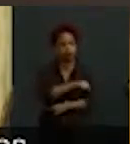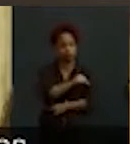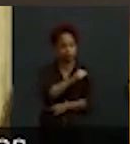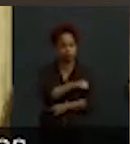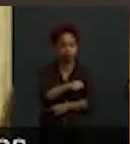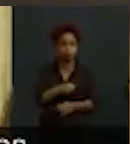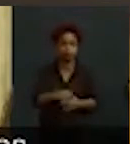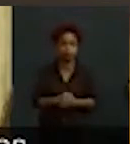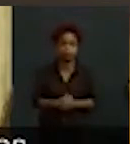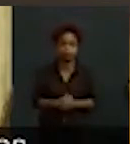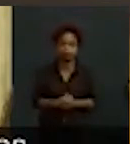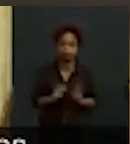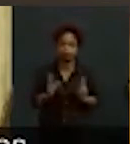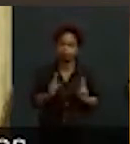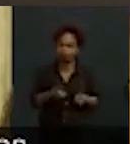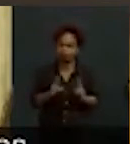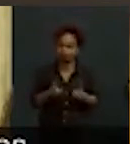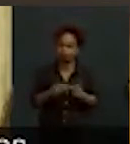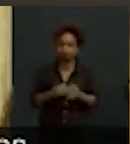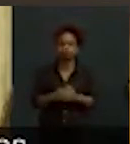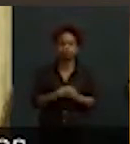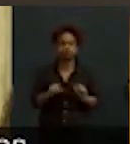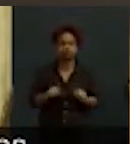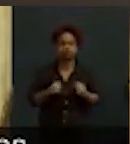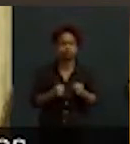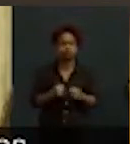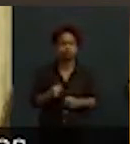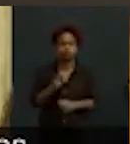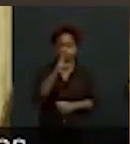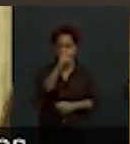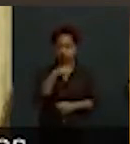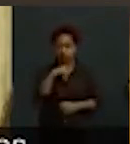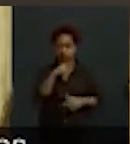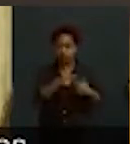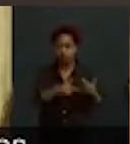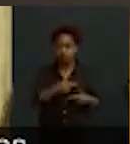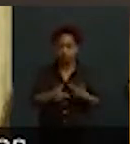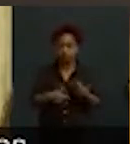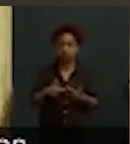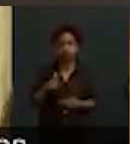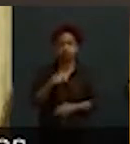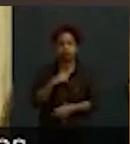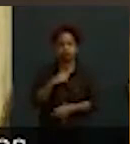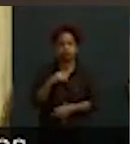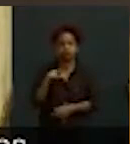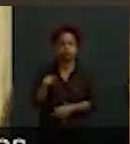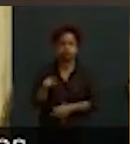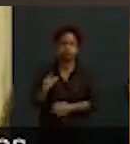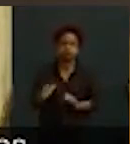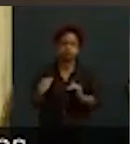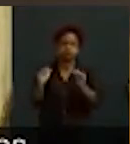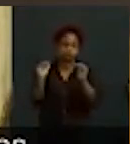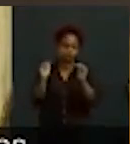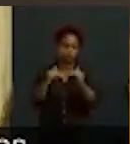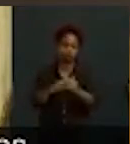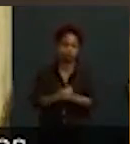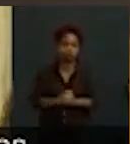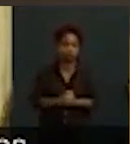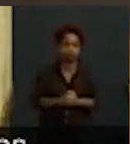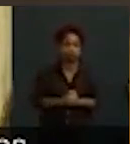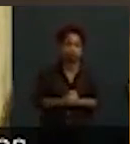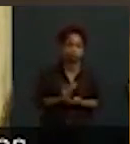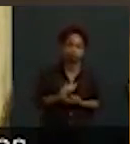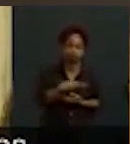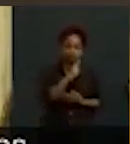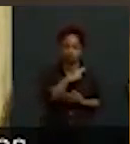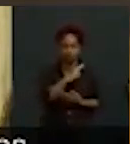de Janeiro, sempre dedicou sua força de trabalho à administração superior. Trabalhou na